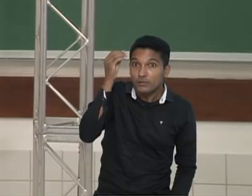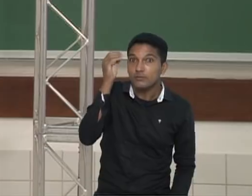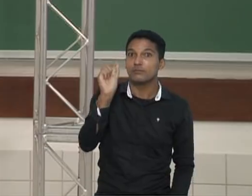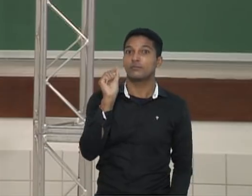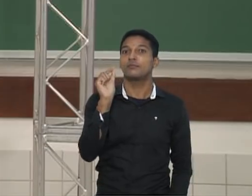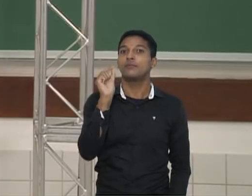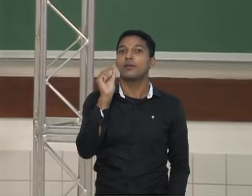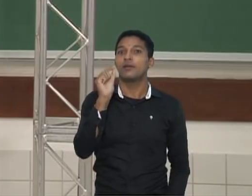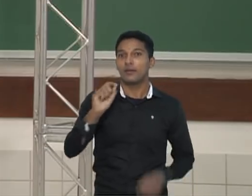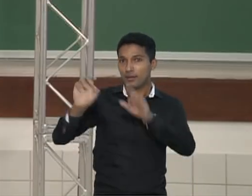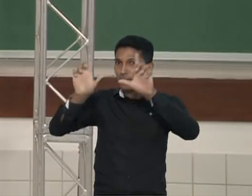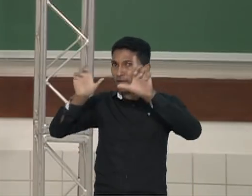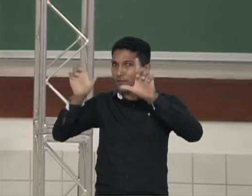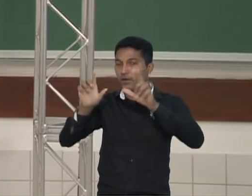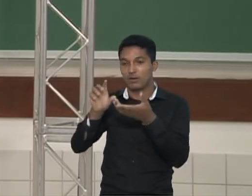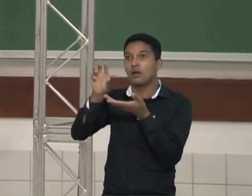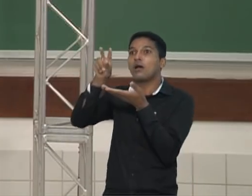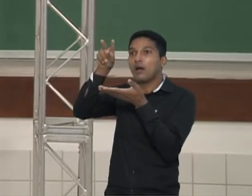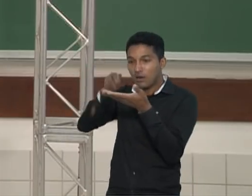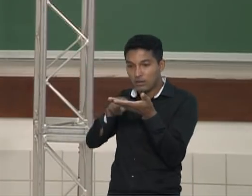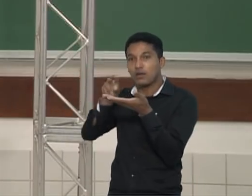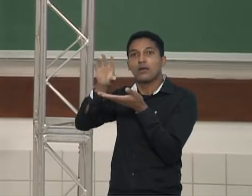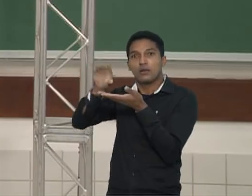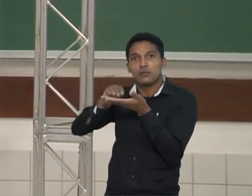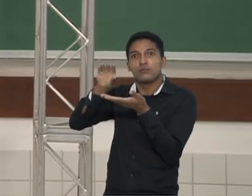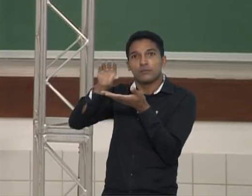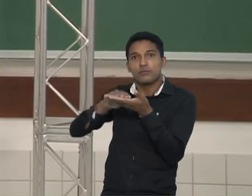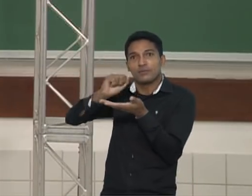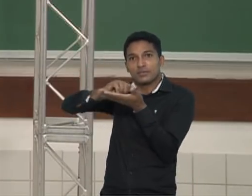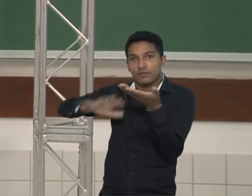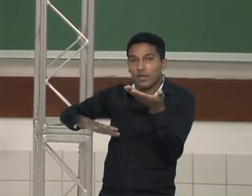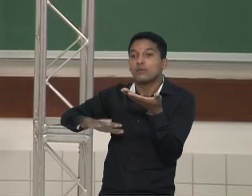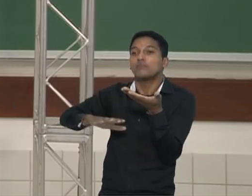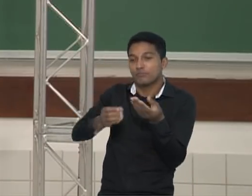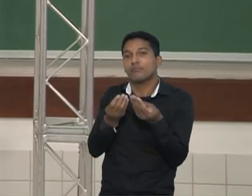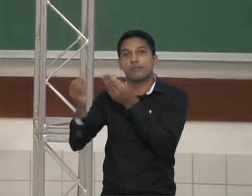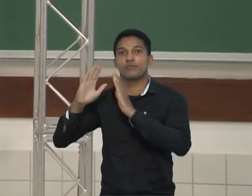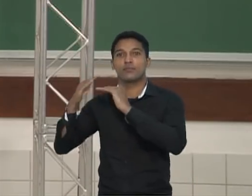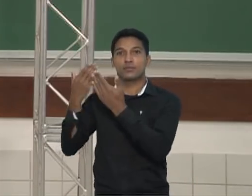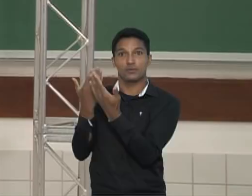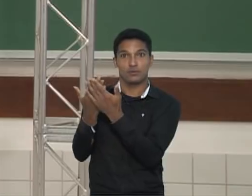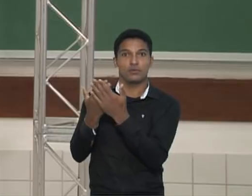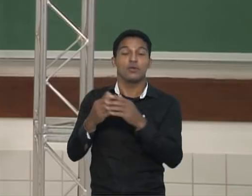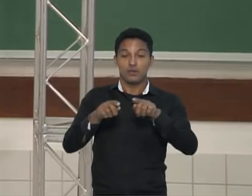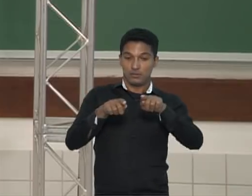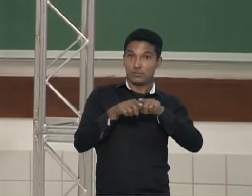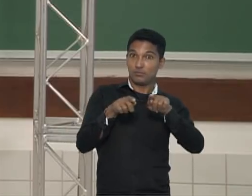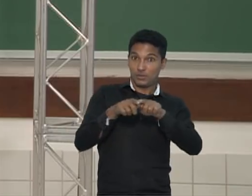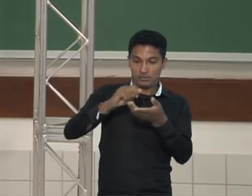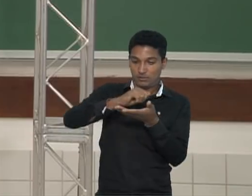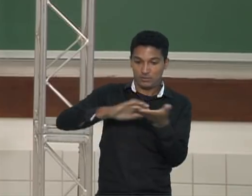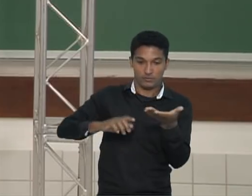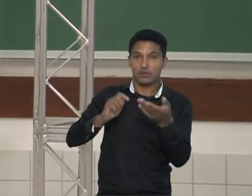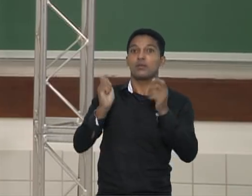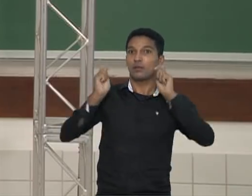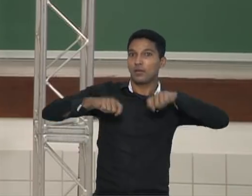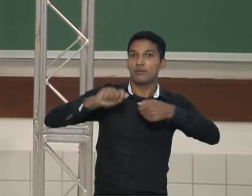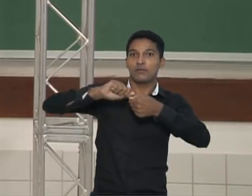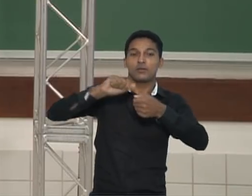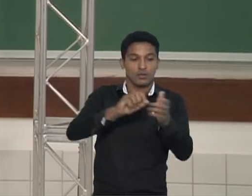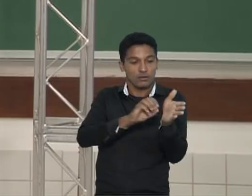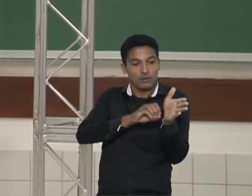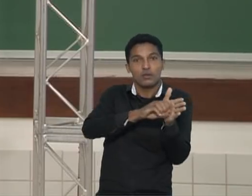somente pela TV, levar as atividades na escola. E também pode ser feita essas atividades no